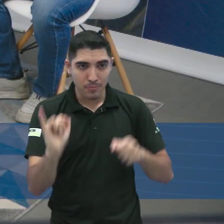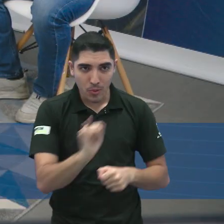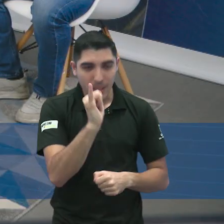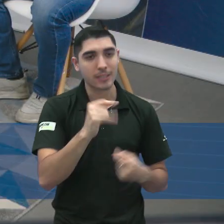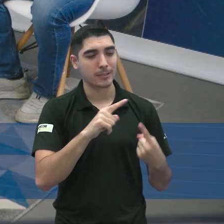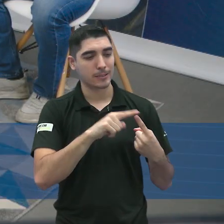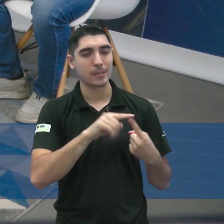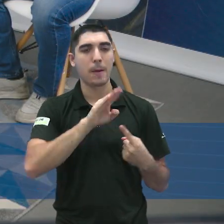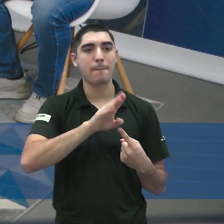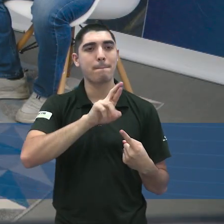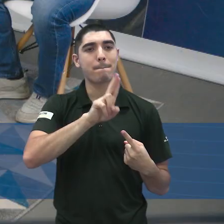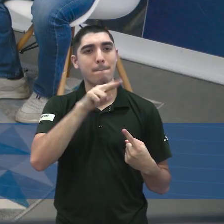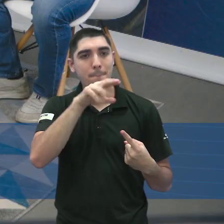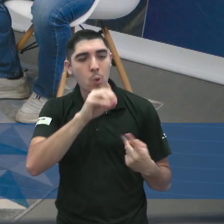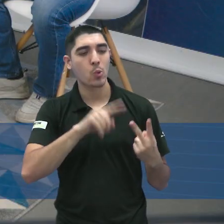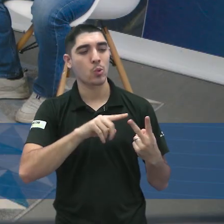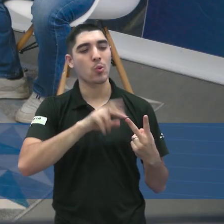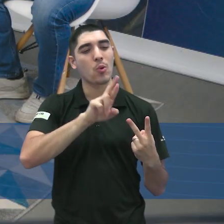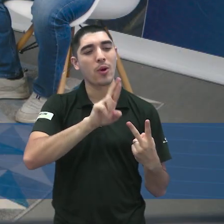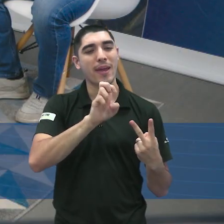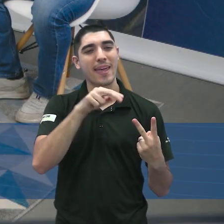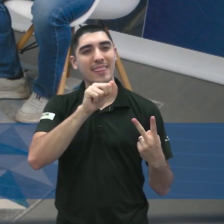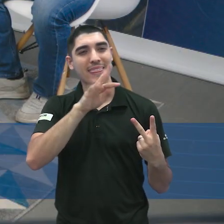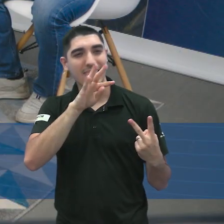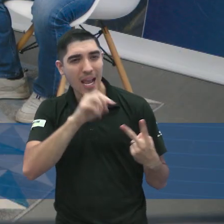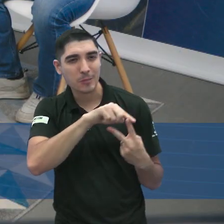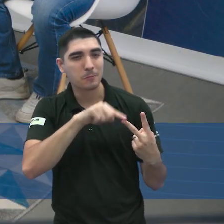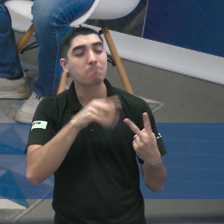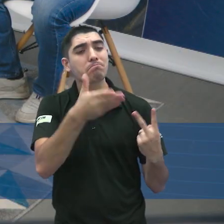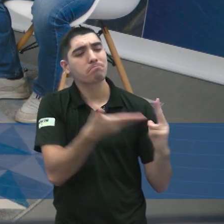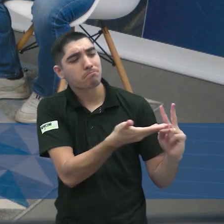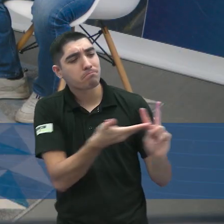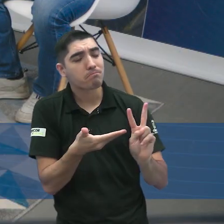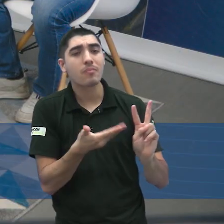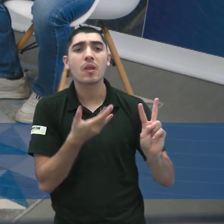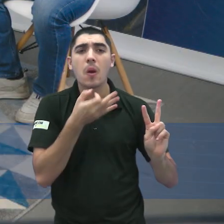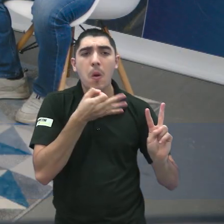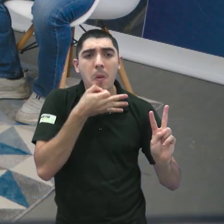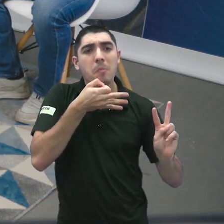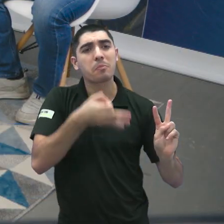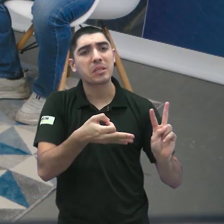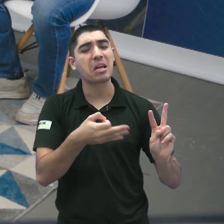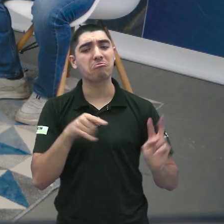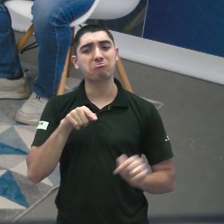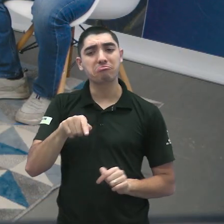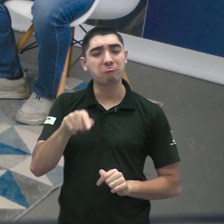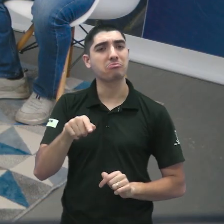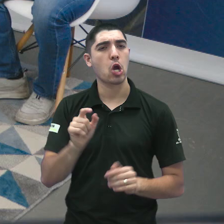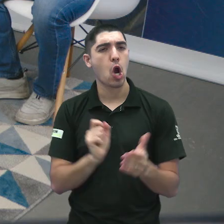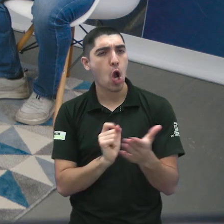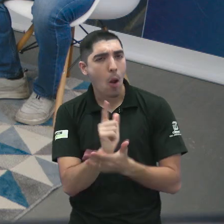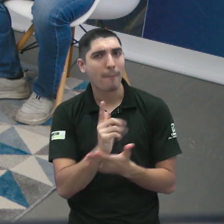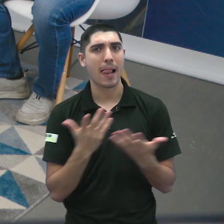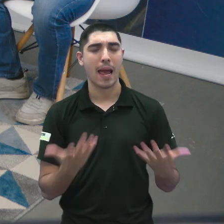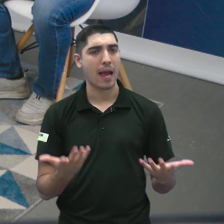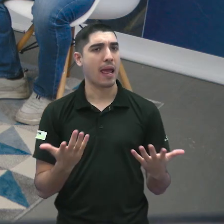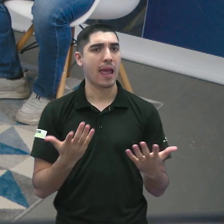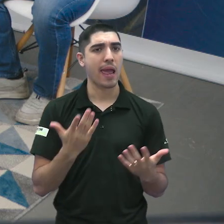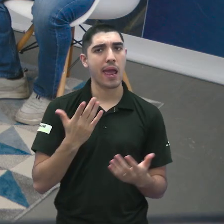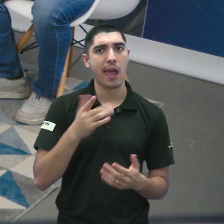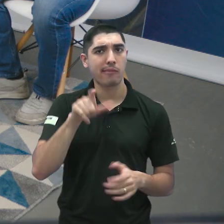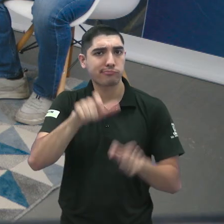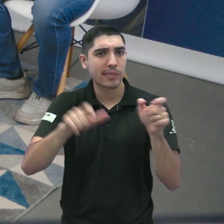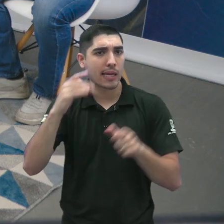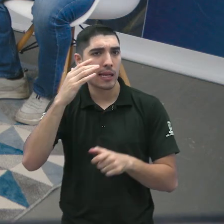Bruno, Renato. Como é que vocês vê essa questão, né, da compra personalizada, de entender